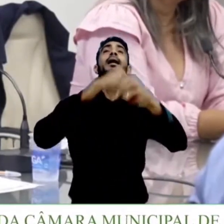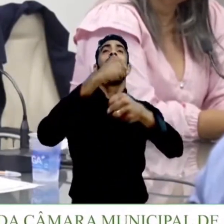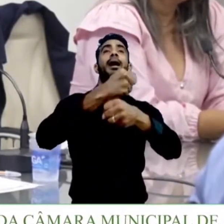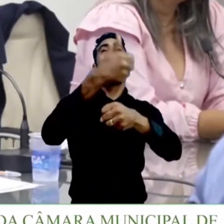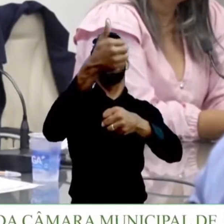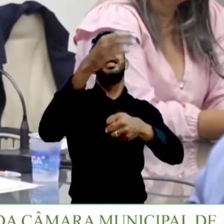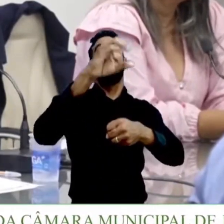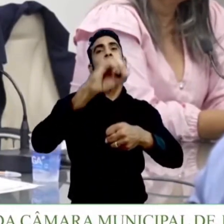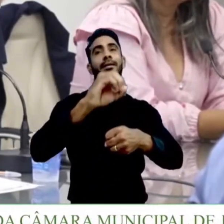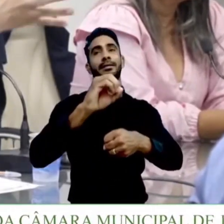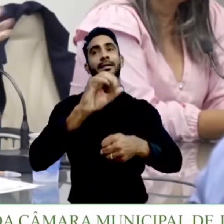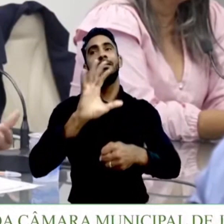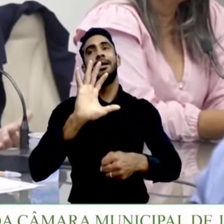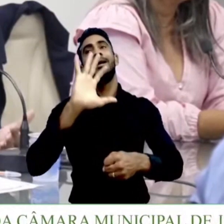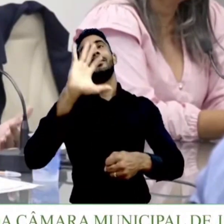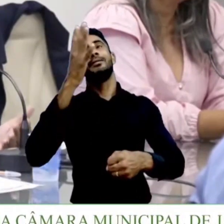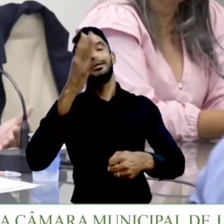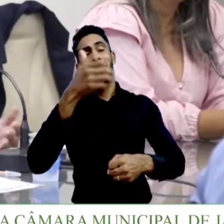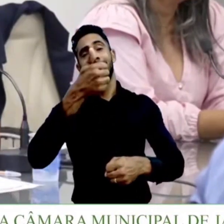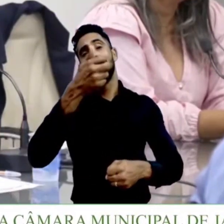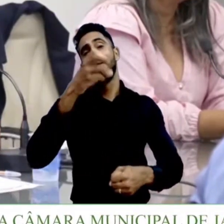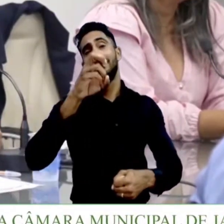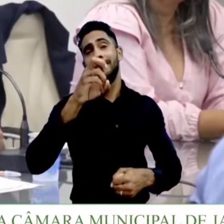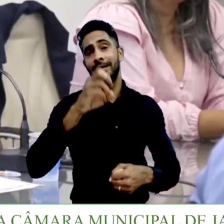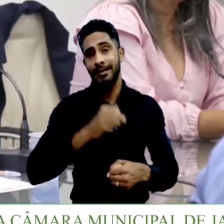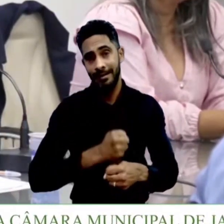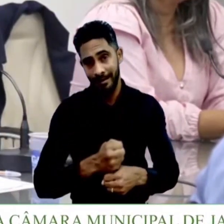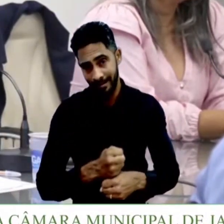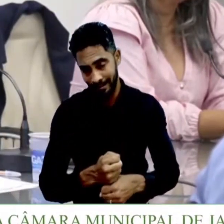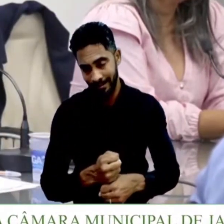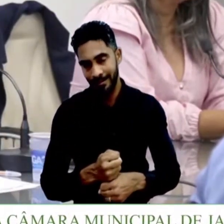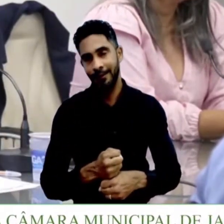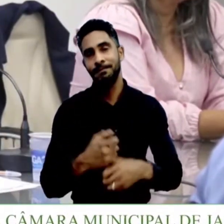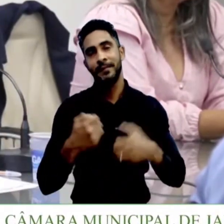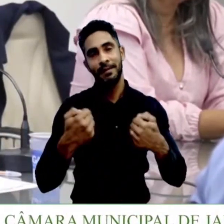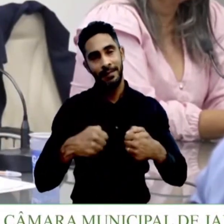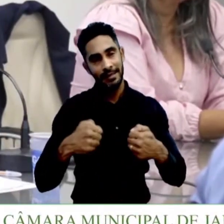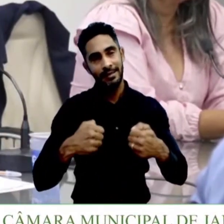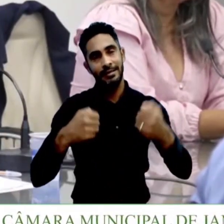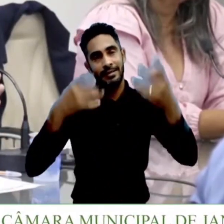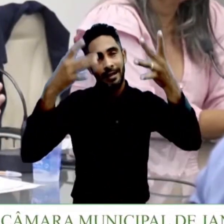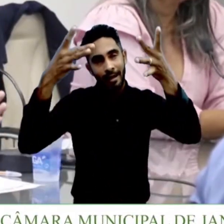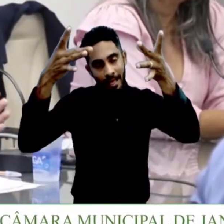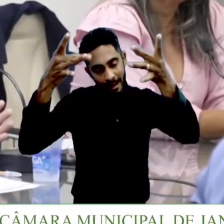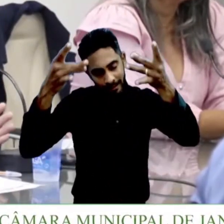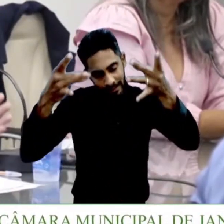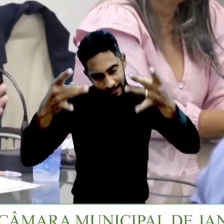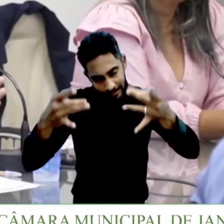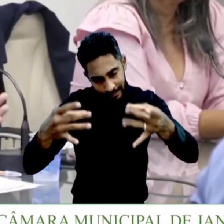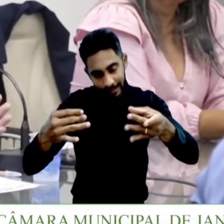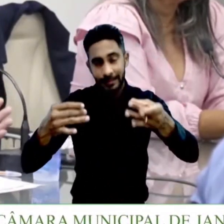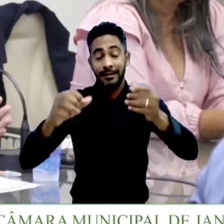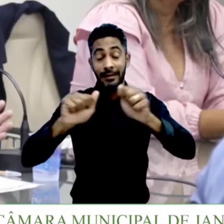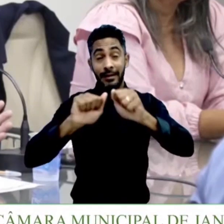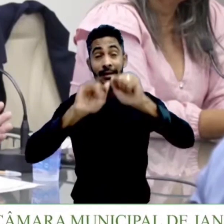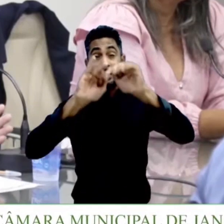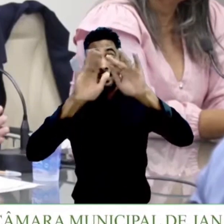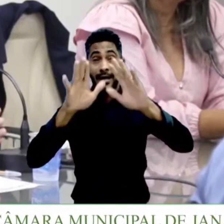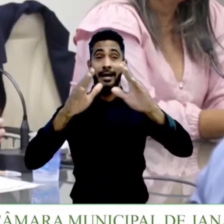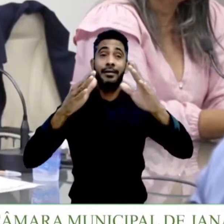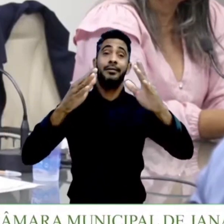aconteceu o que aconteceu, espera mais 5, então vai dar 15 anos. Então acho que tem que ser muito bem debatido, muito bem discutido, para que a